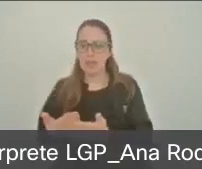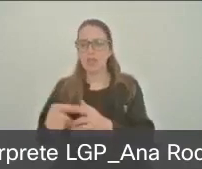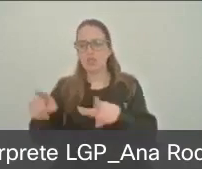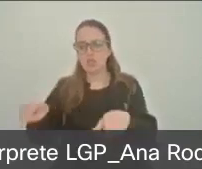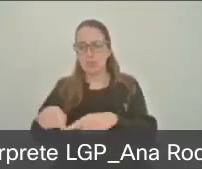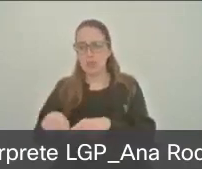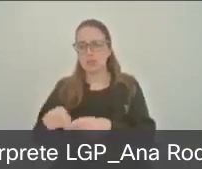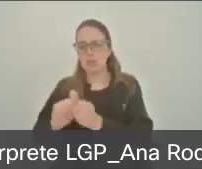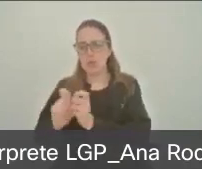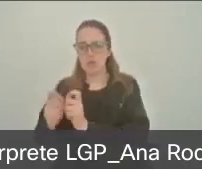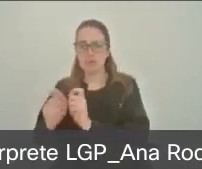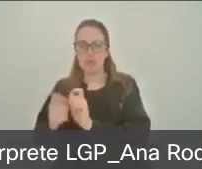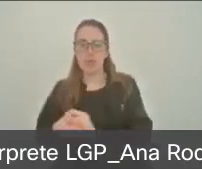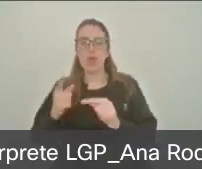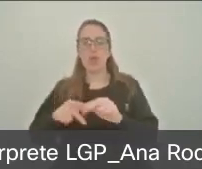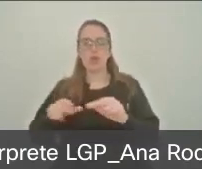próprios estabelecimentos